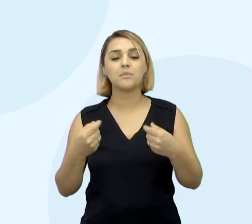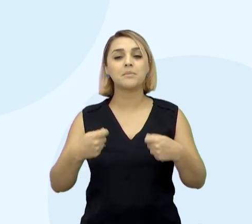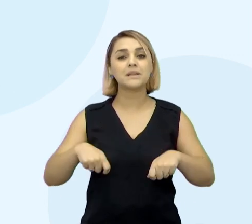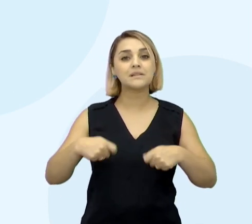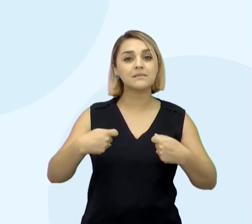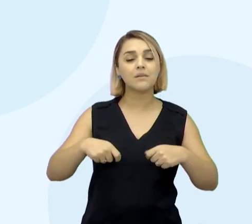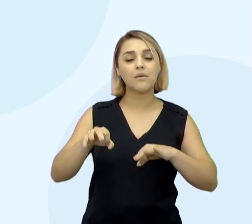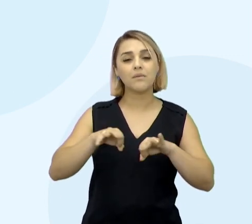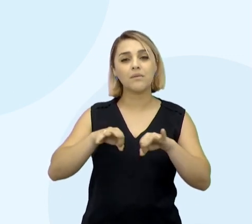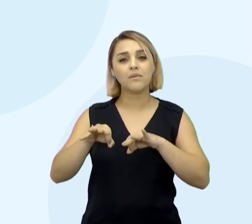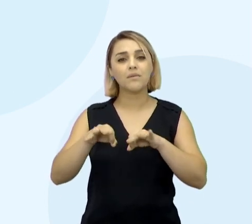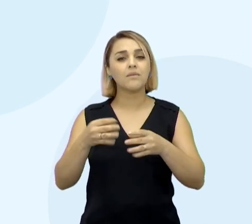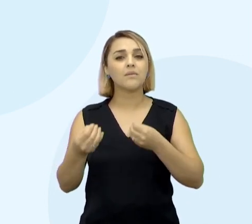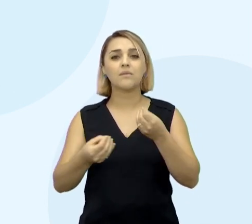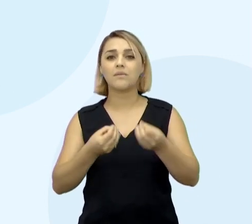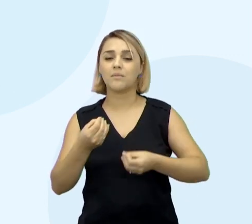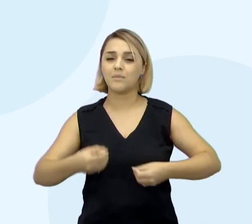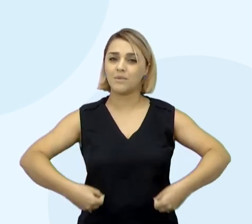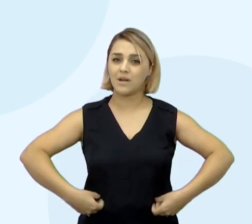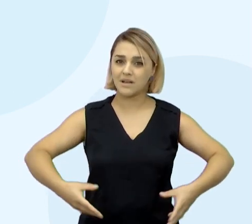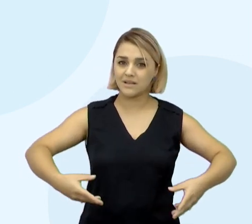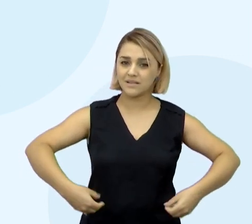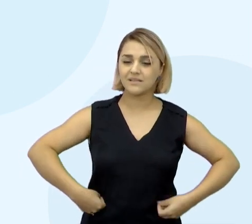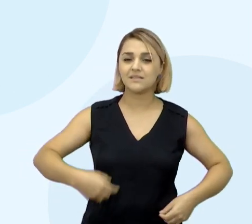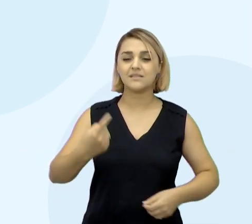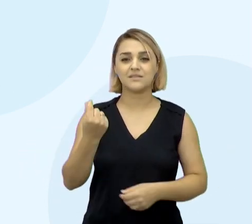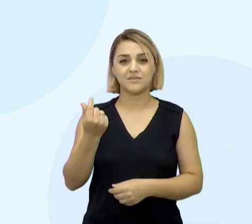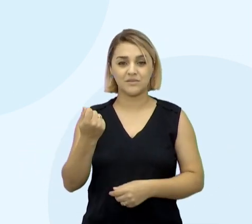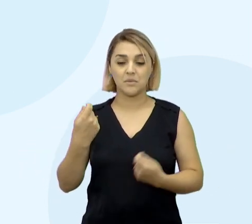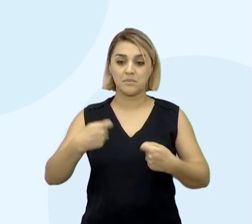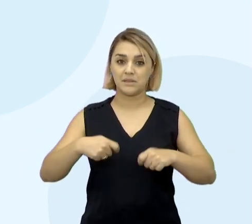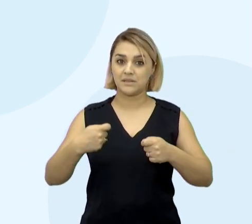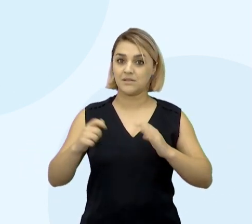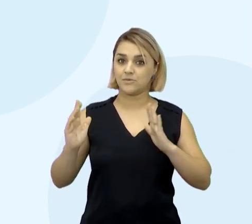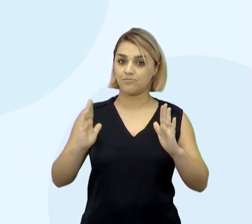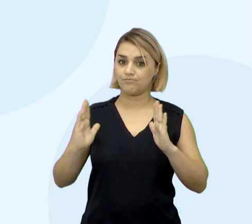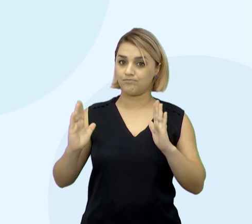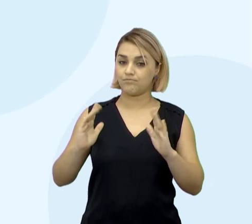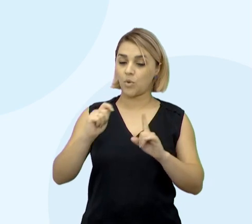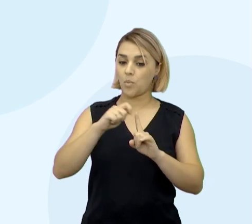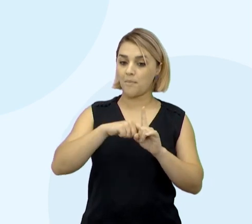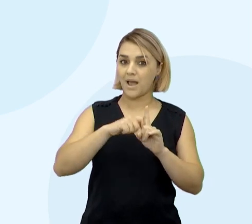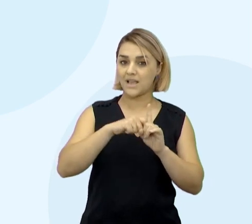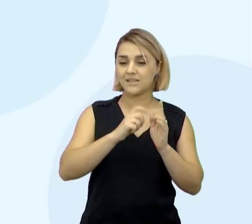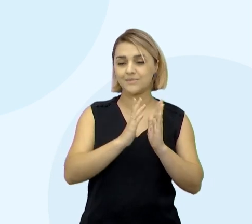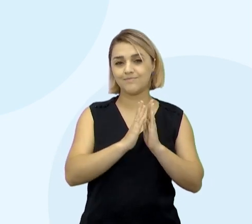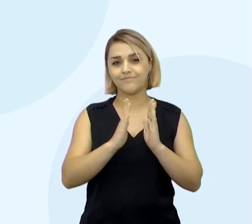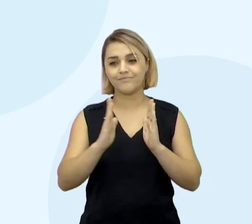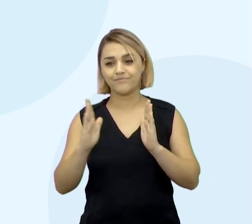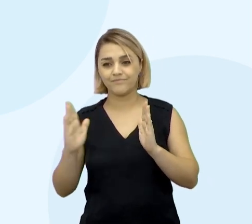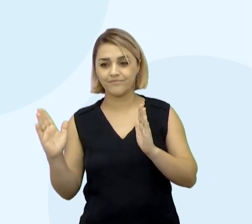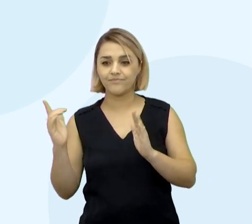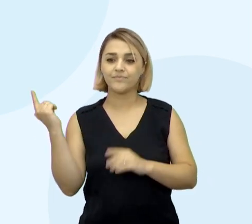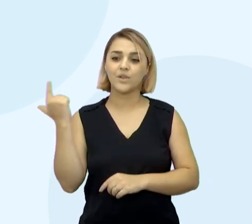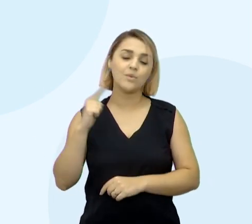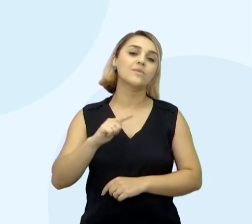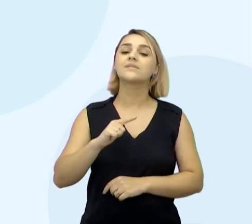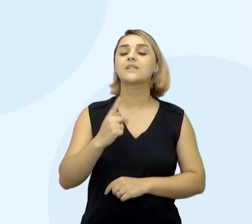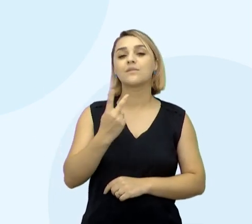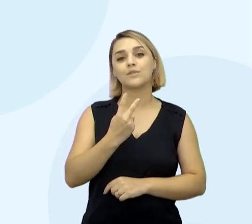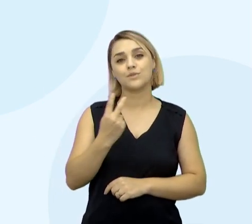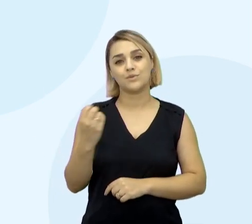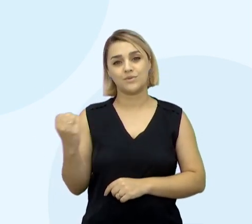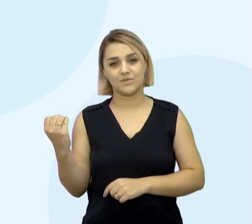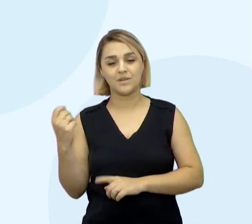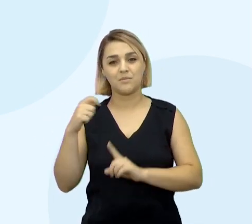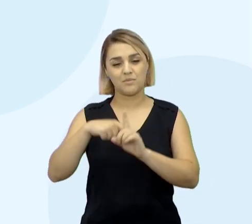gastar esse dinheiro, pois terá de durar o mês todo. Então, eles ganham 200 por mês e tem que durar